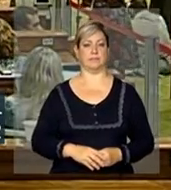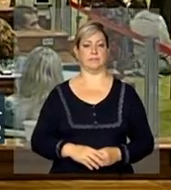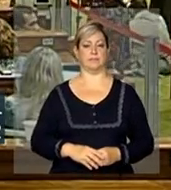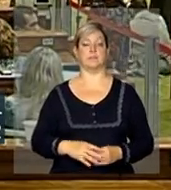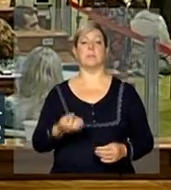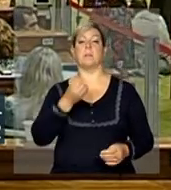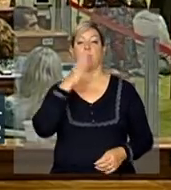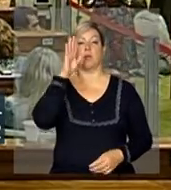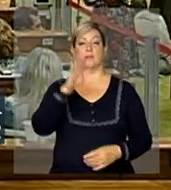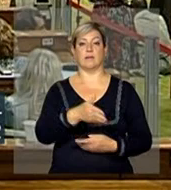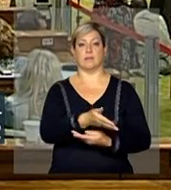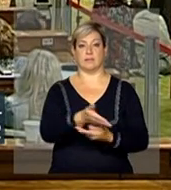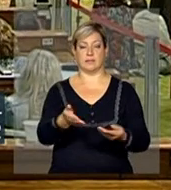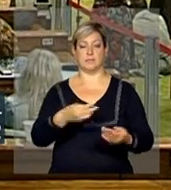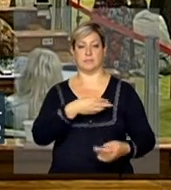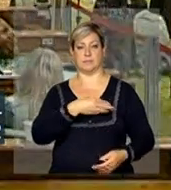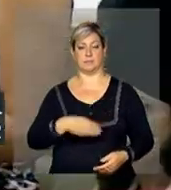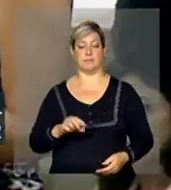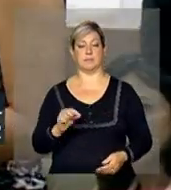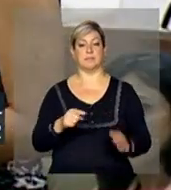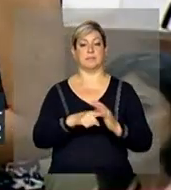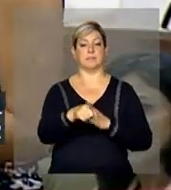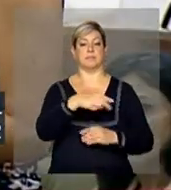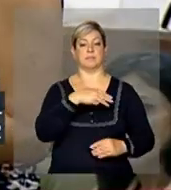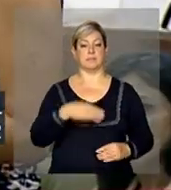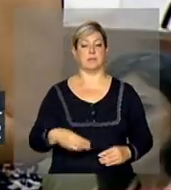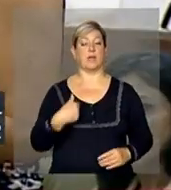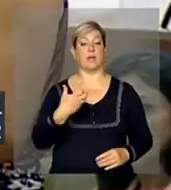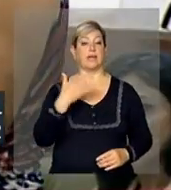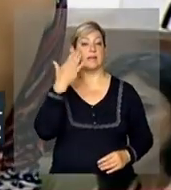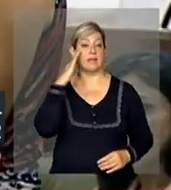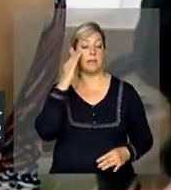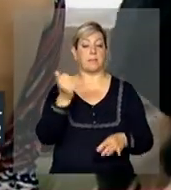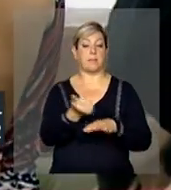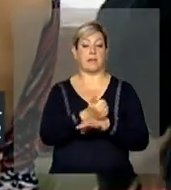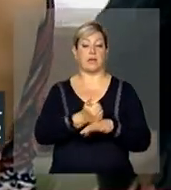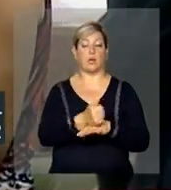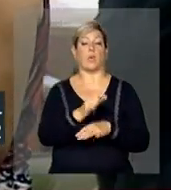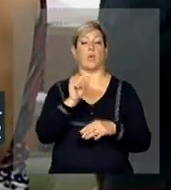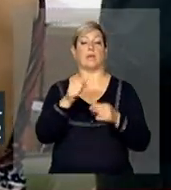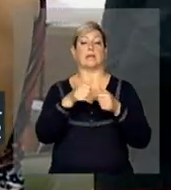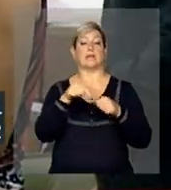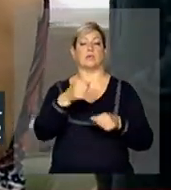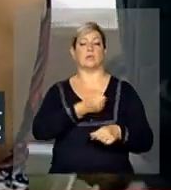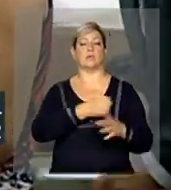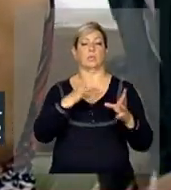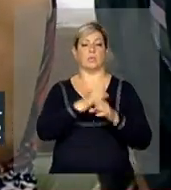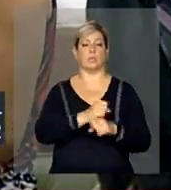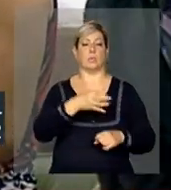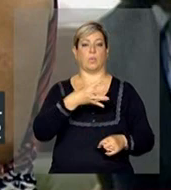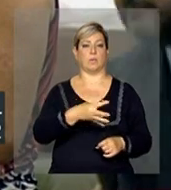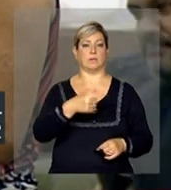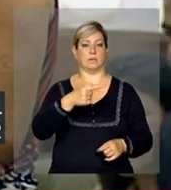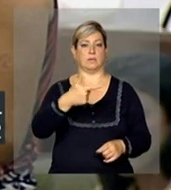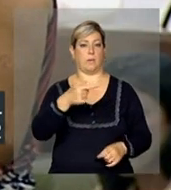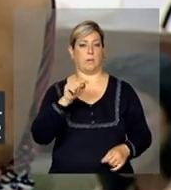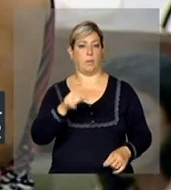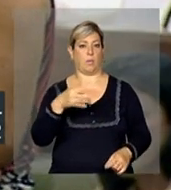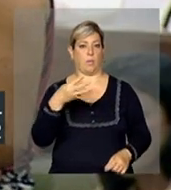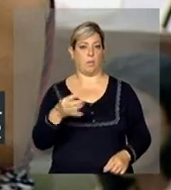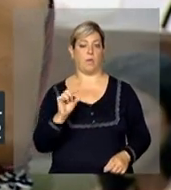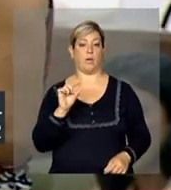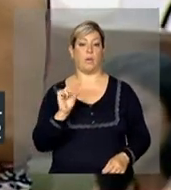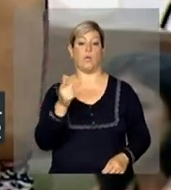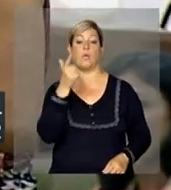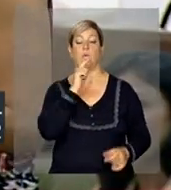Boa tarde, ministros. Ministra Miriam, eu queria entender melhor o que está nesse número de 472,4 bi de